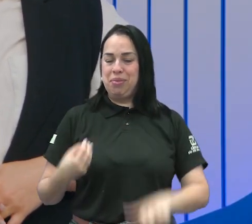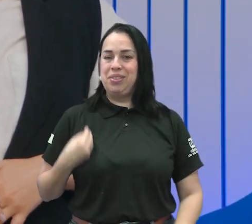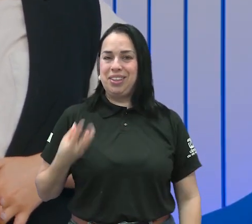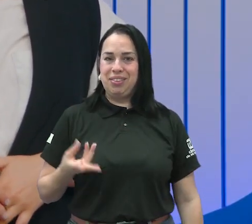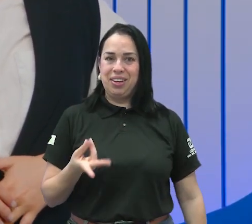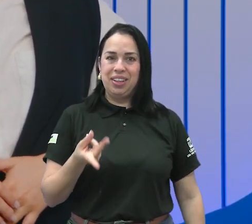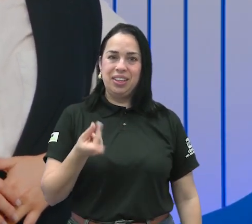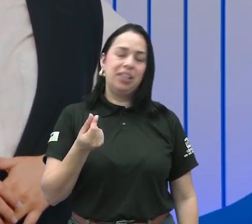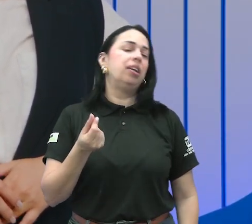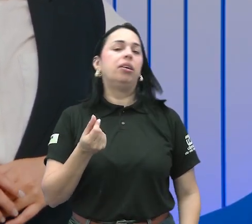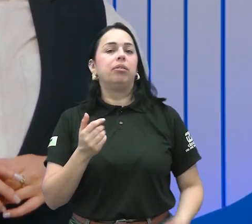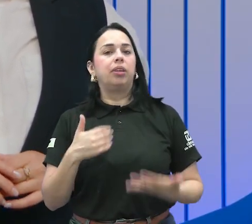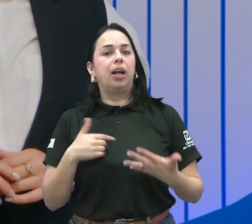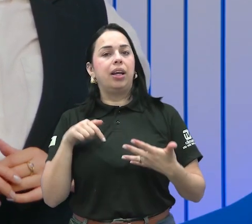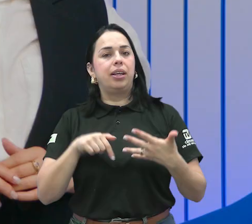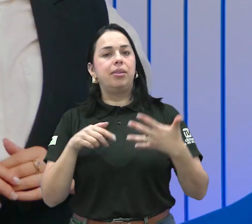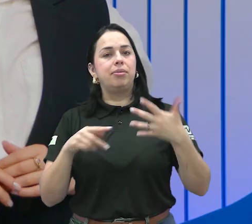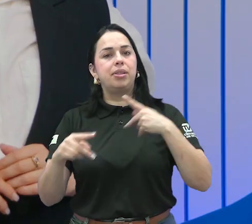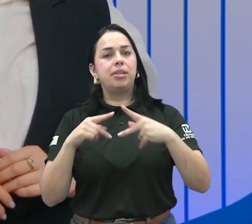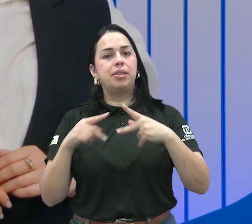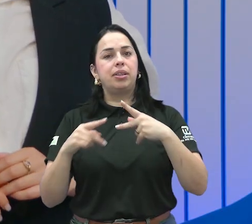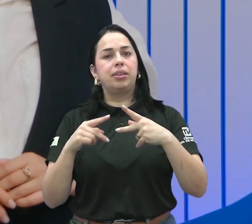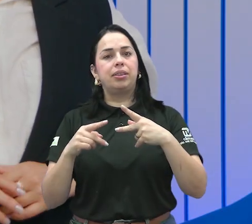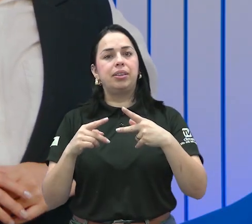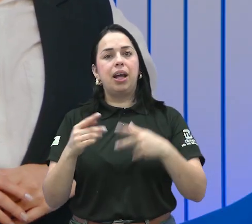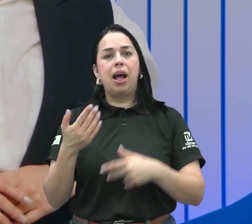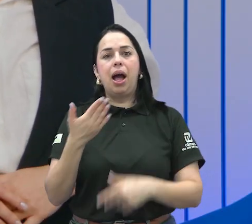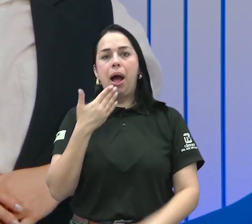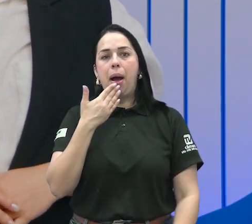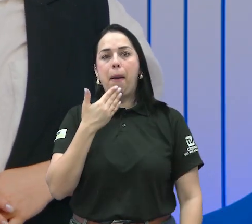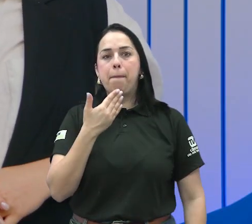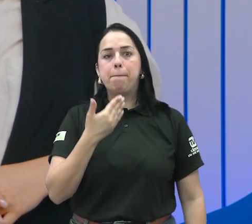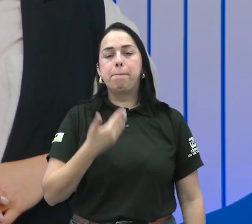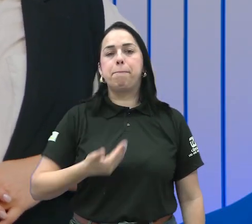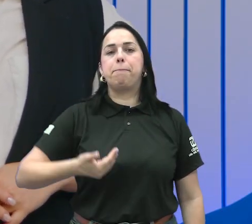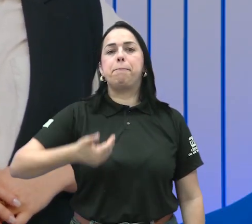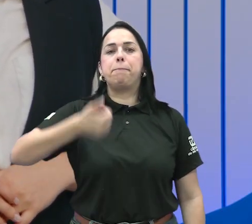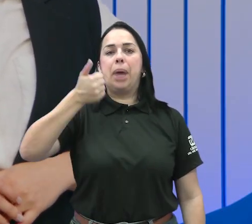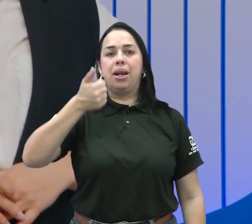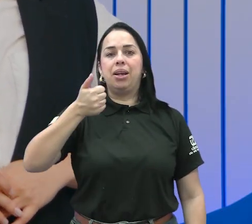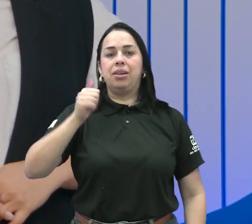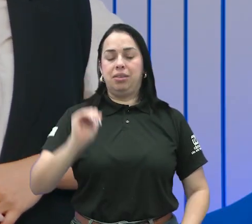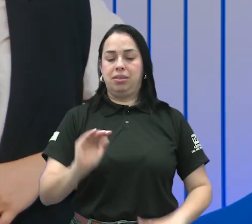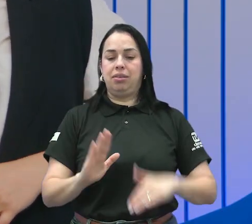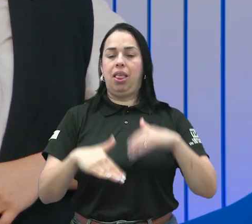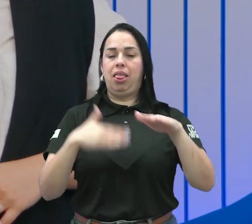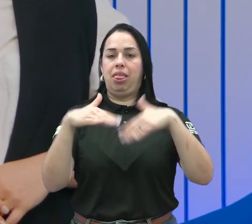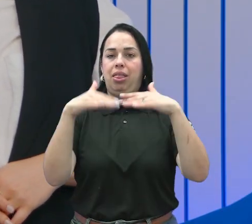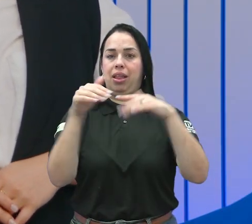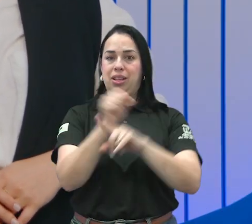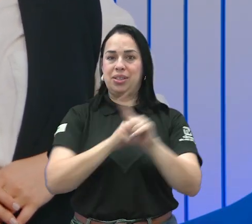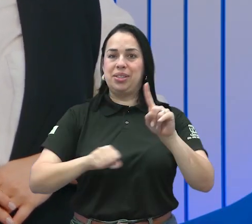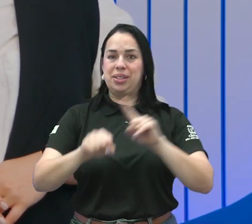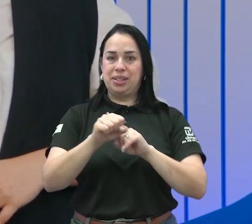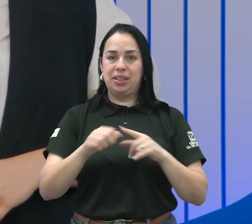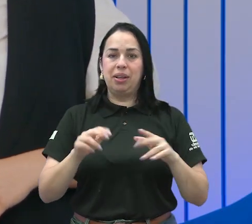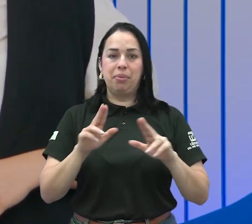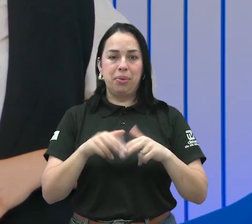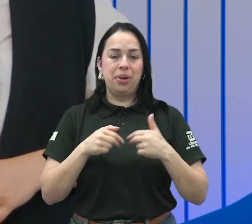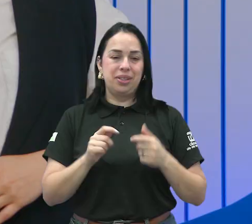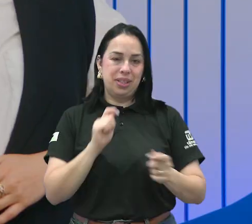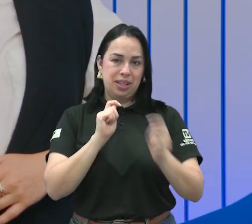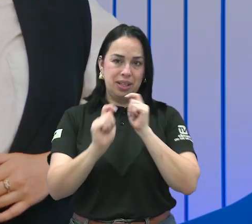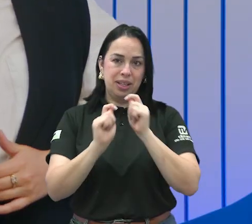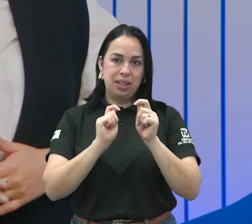destaque na região quando o assunto é qualidade de vida. A cidade alcançou, por exemplo, a melhor posição no Índice de Progresso